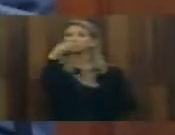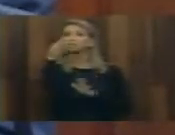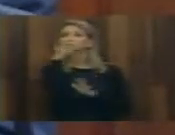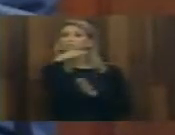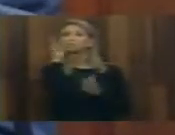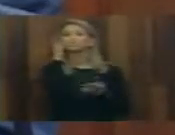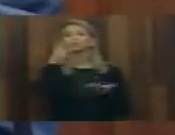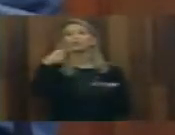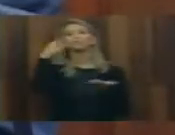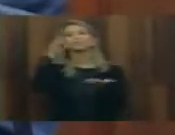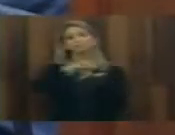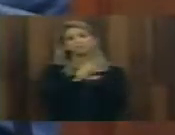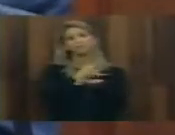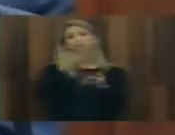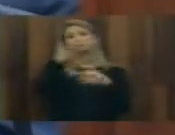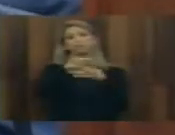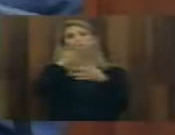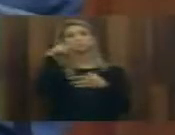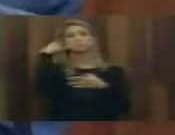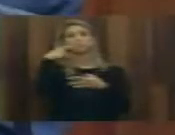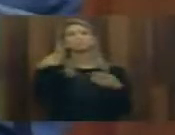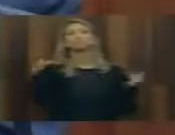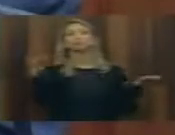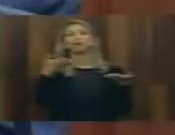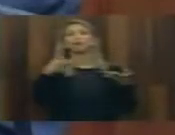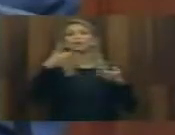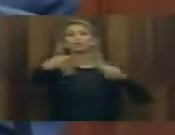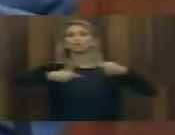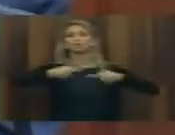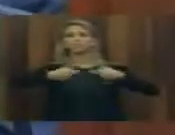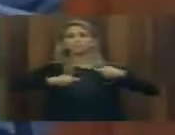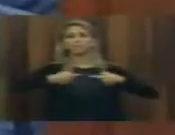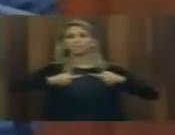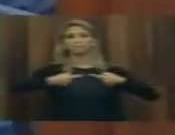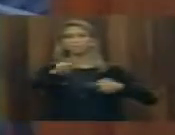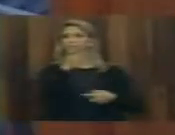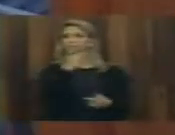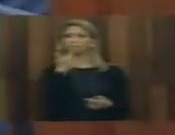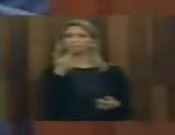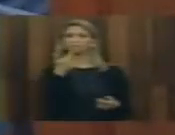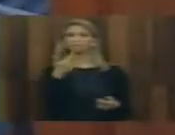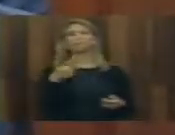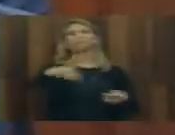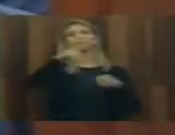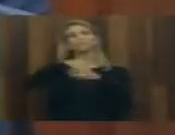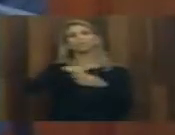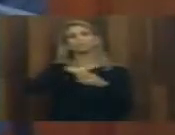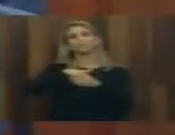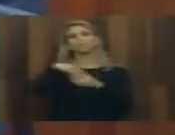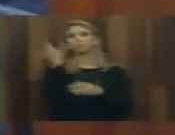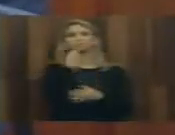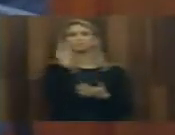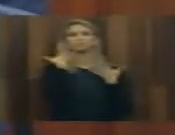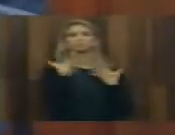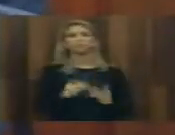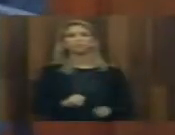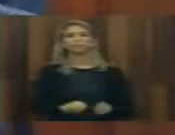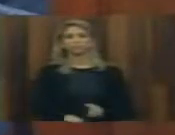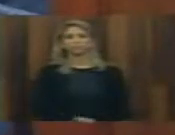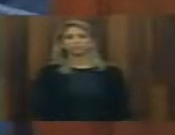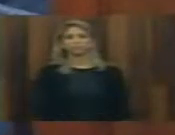por um terço dos vereadores. Coloco o requerimento em discussão. Não havendo quem queira discutir, em votação, os favoráveis permaneçam como